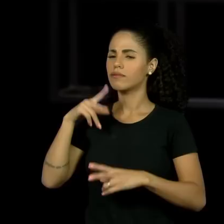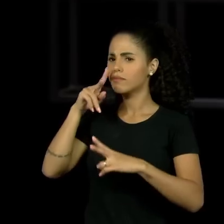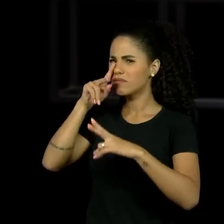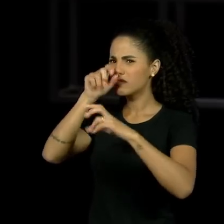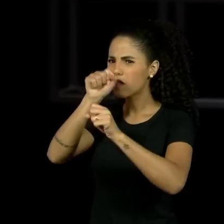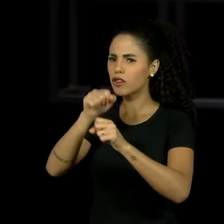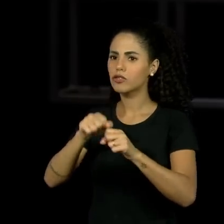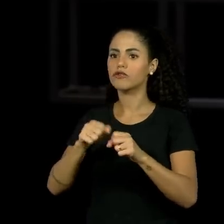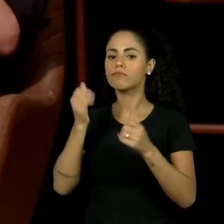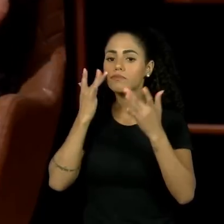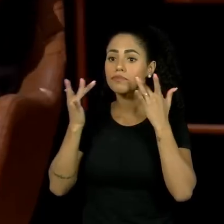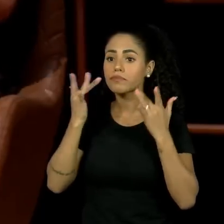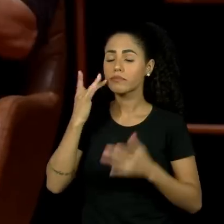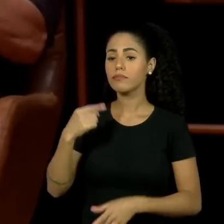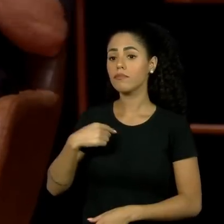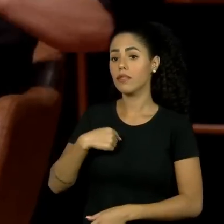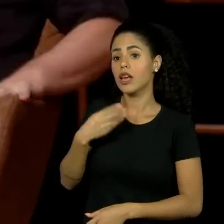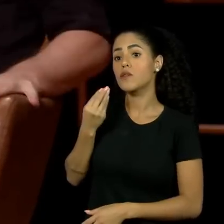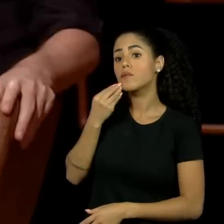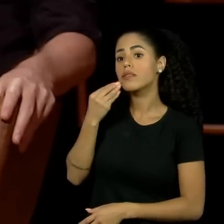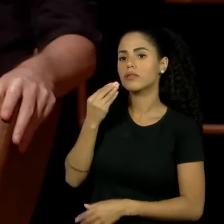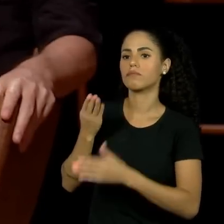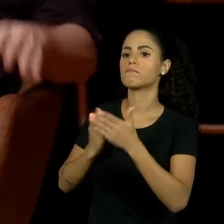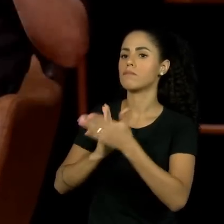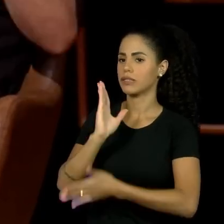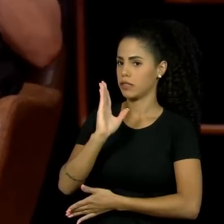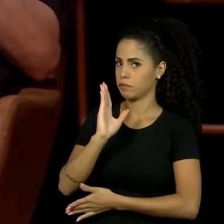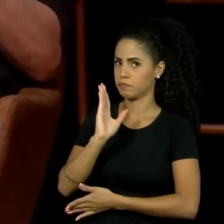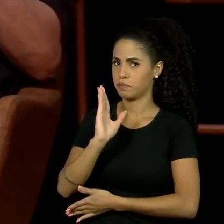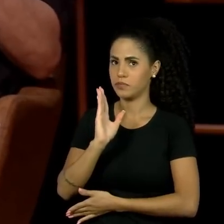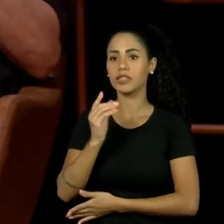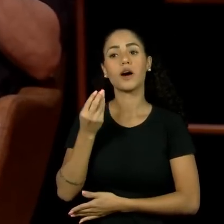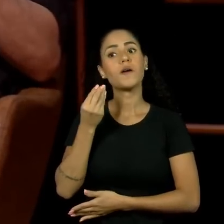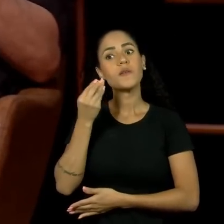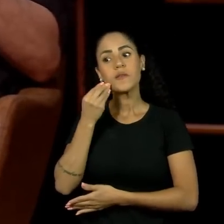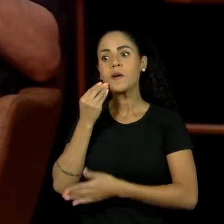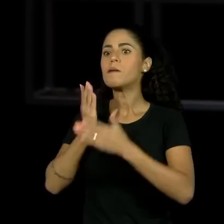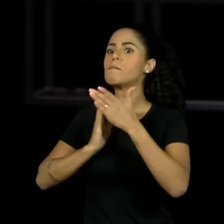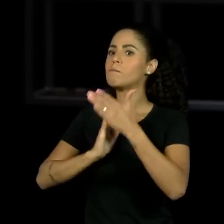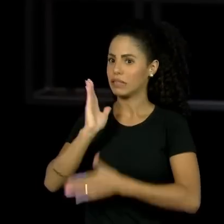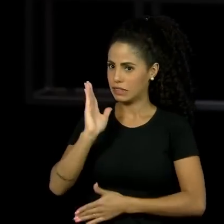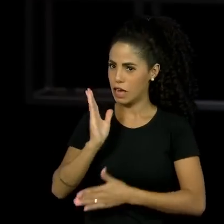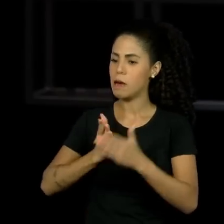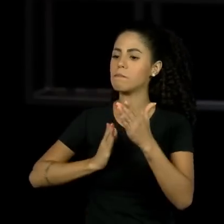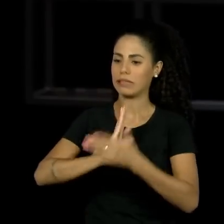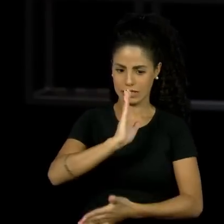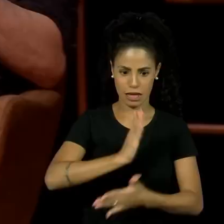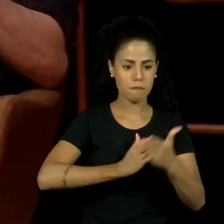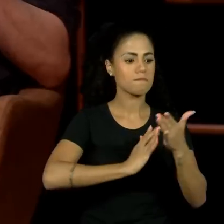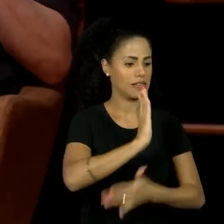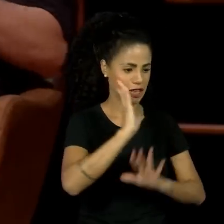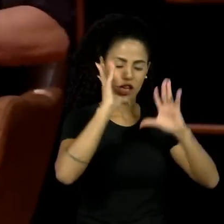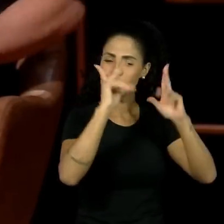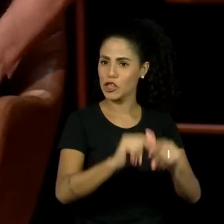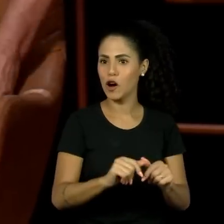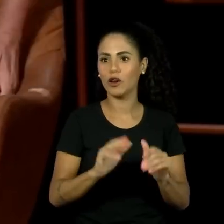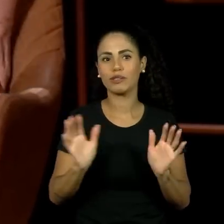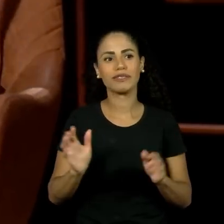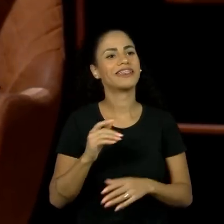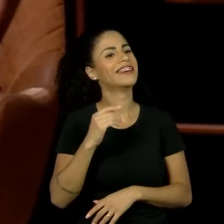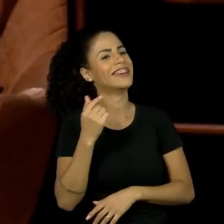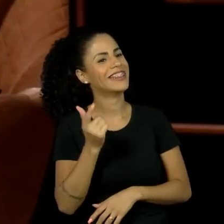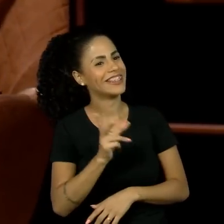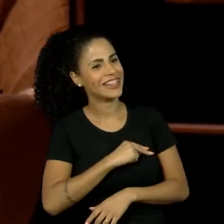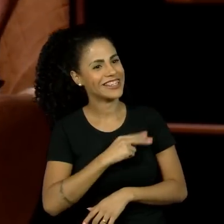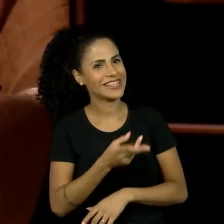físico. Eu fiz o teste, passei. Você vê que a minha vida é de testes, hein? Nada